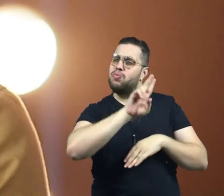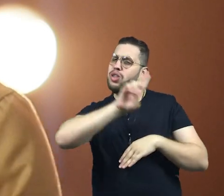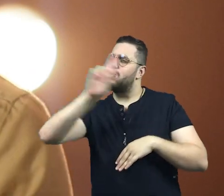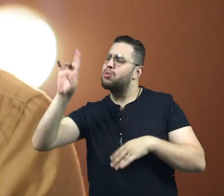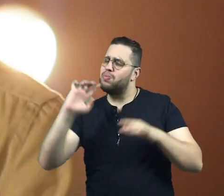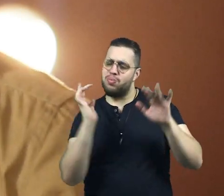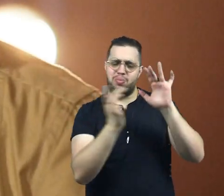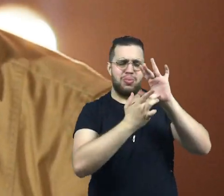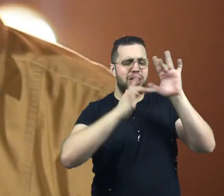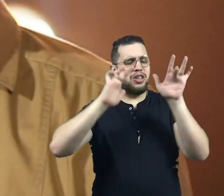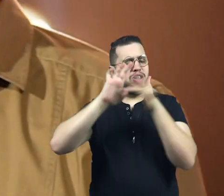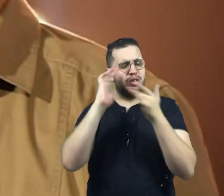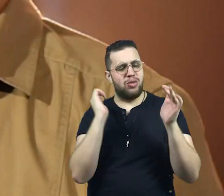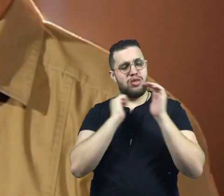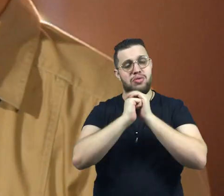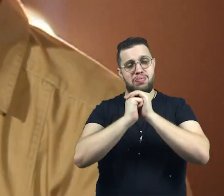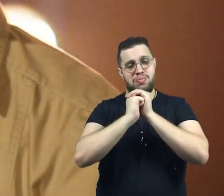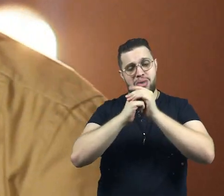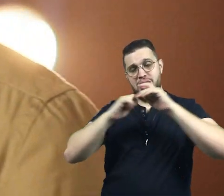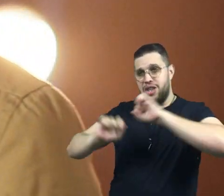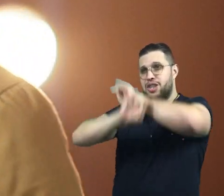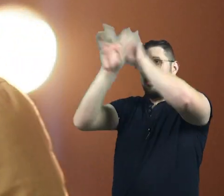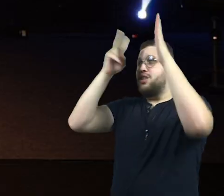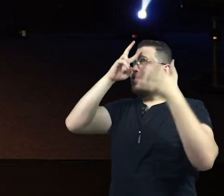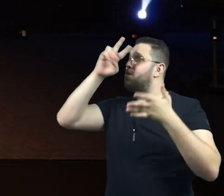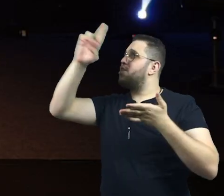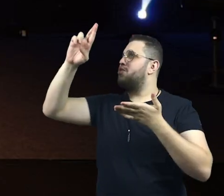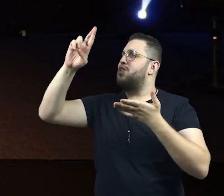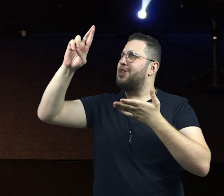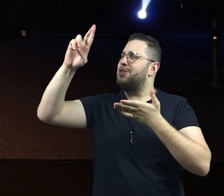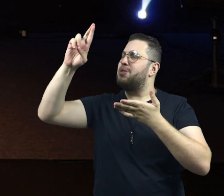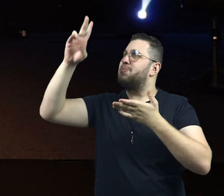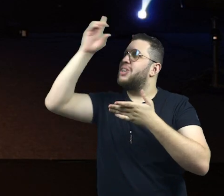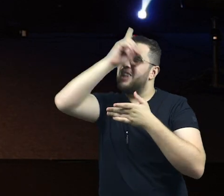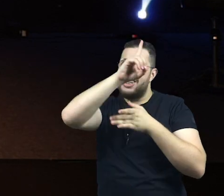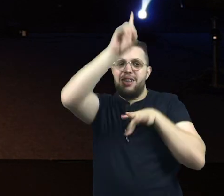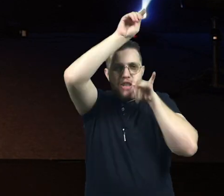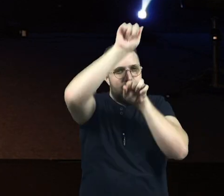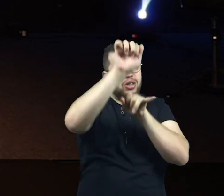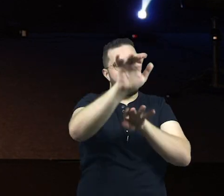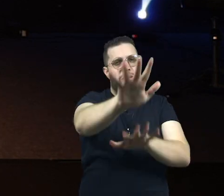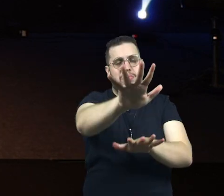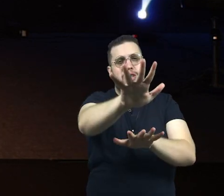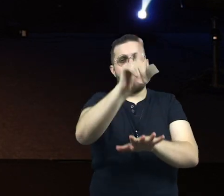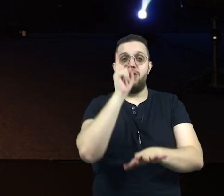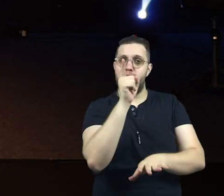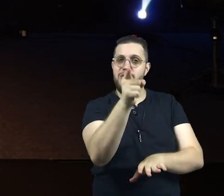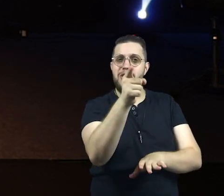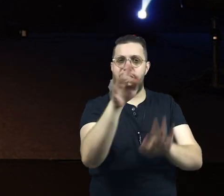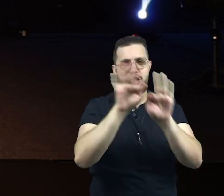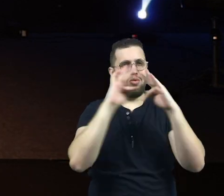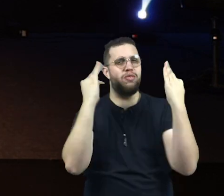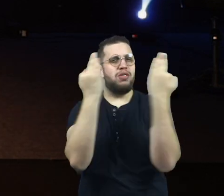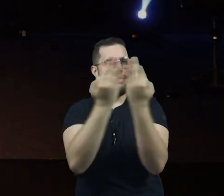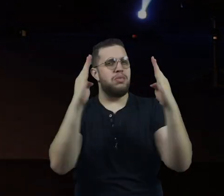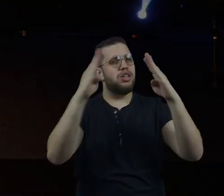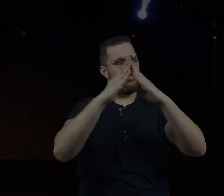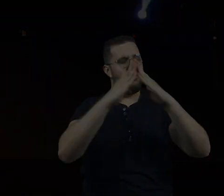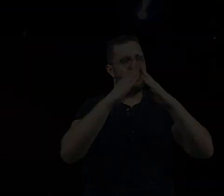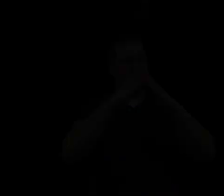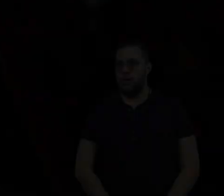Jesus, amém. Glória ao nome do Senhor Jesus. Que Deus abençoe grandemente você e a sua casa.